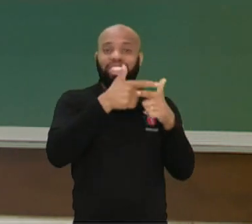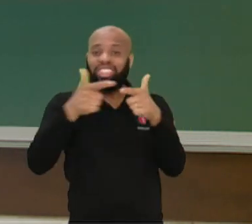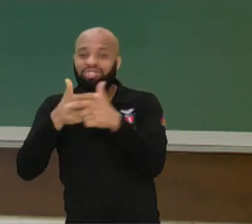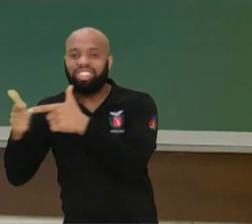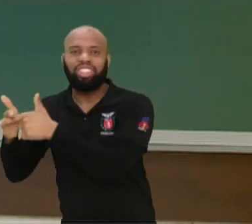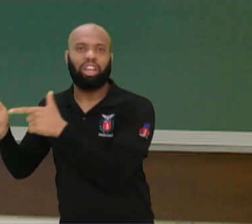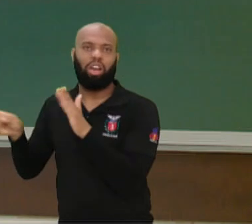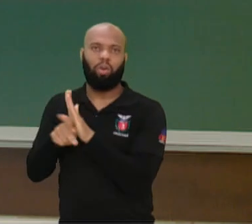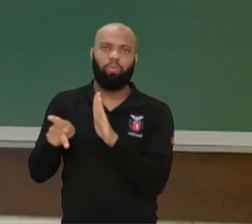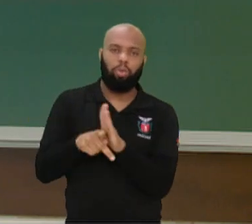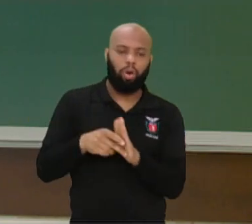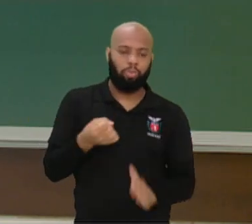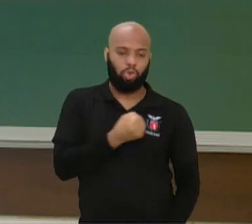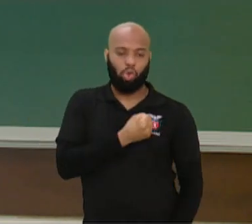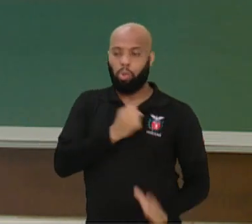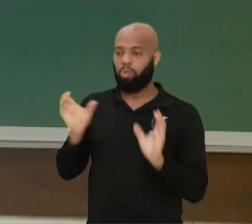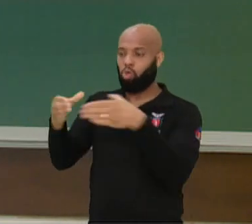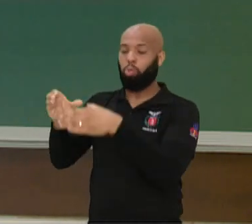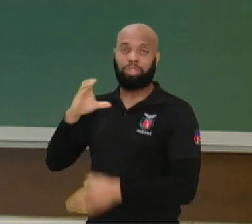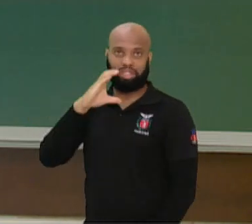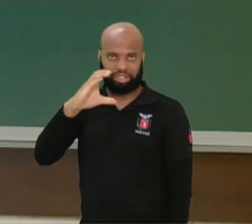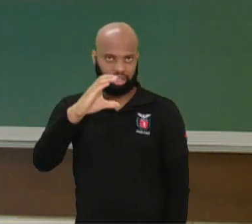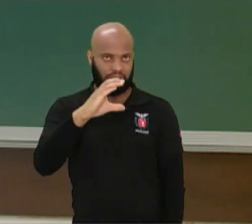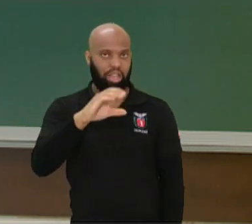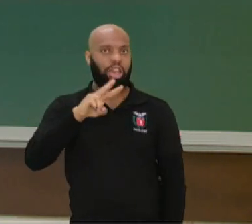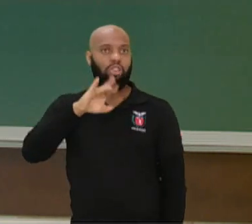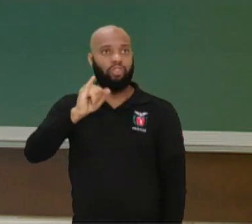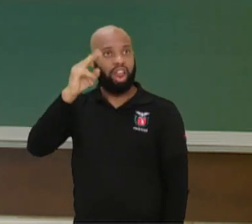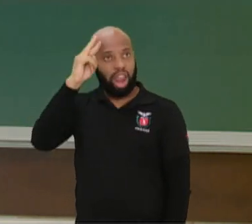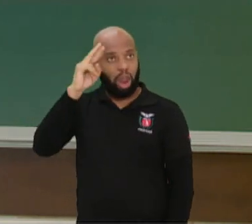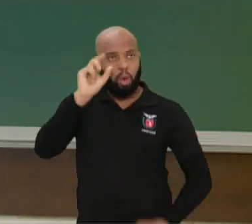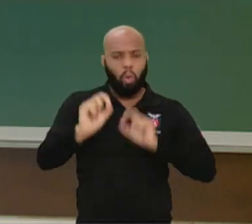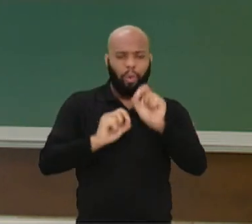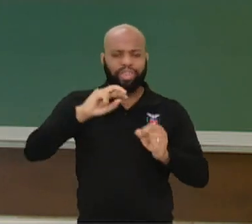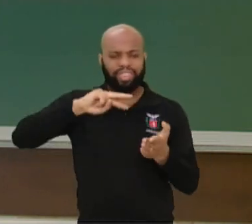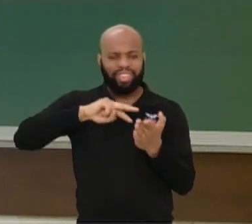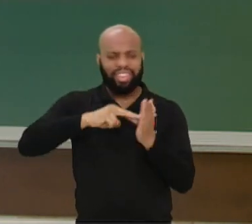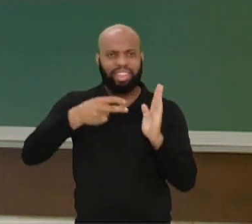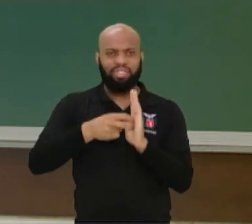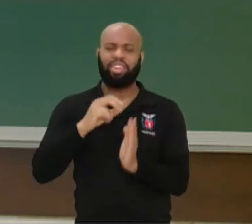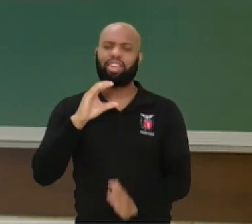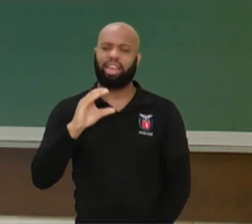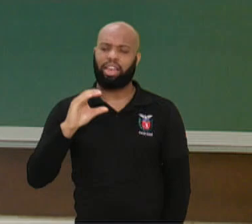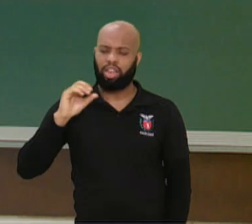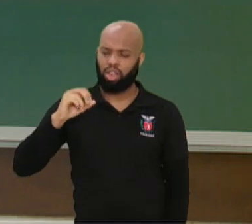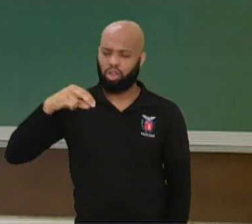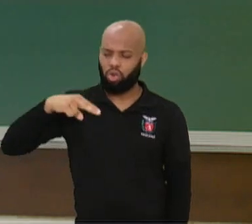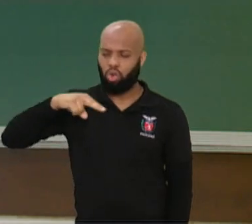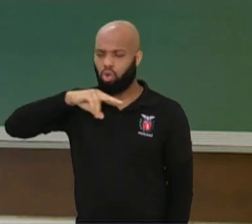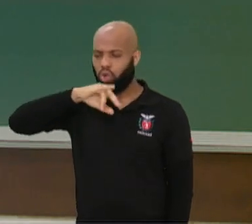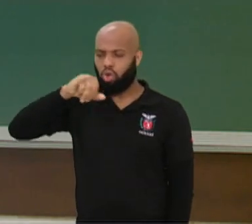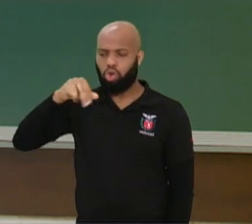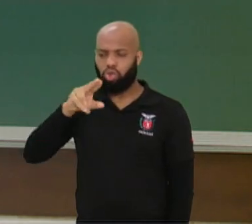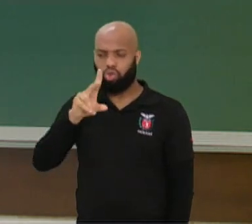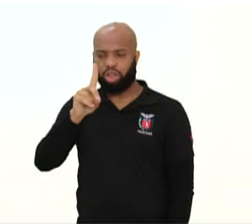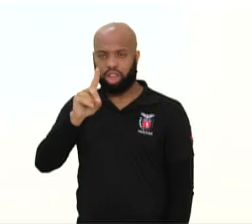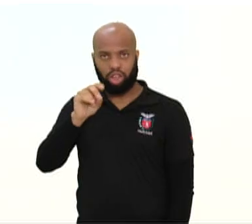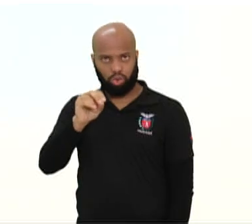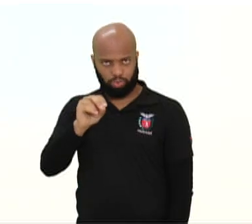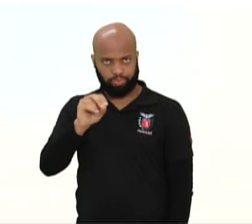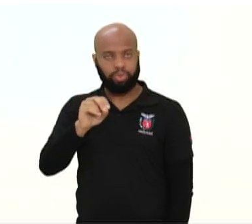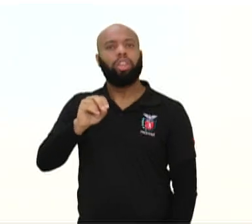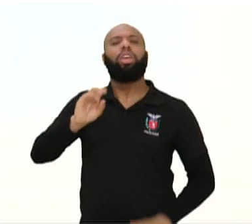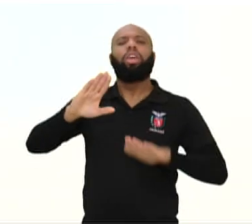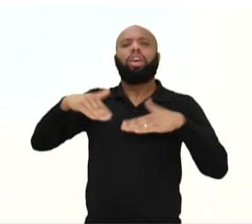E para isso, teremos que relembrar o que é um conjugado de um número complexo. Então, nós vimos que se eu tenho um